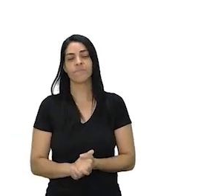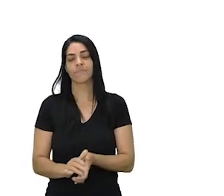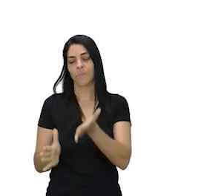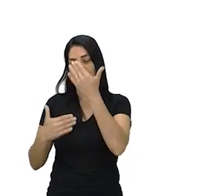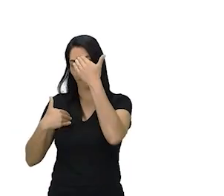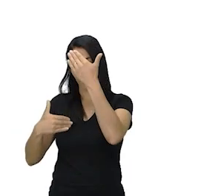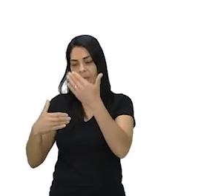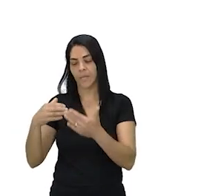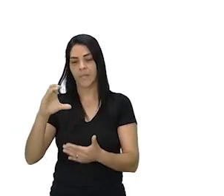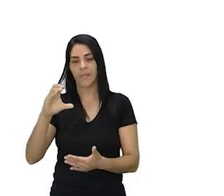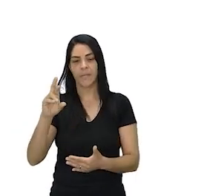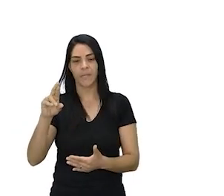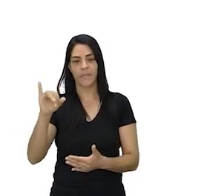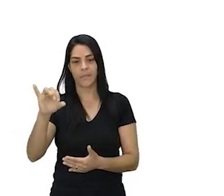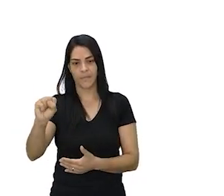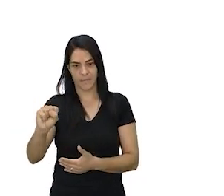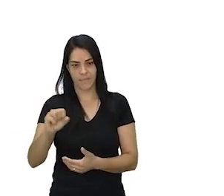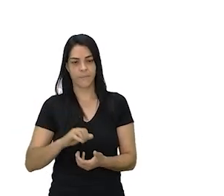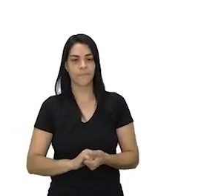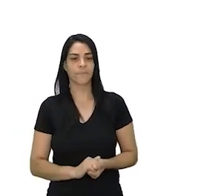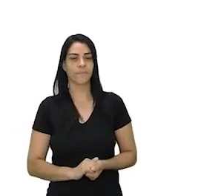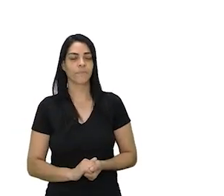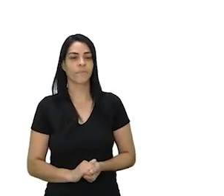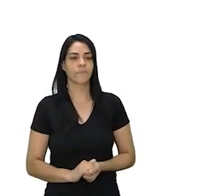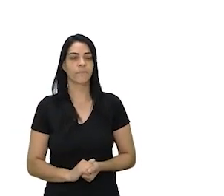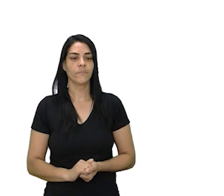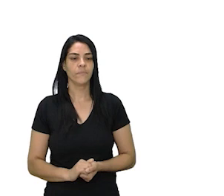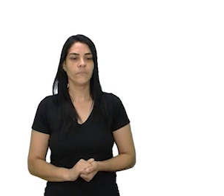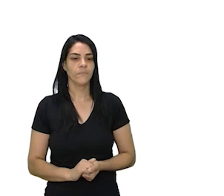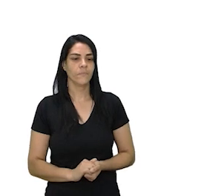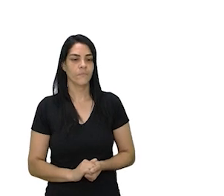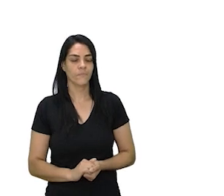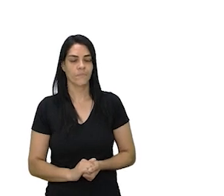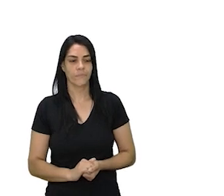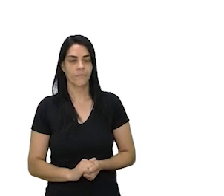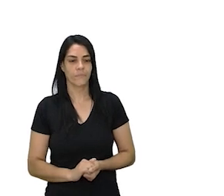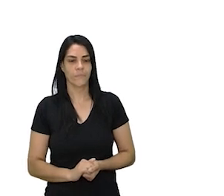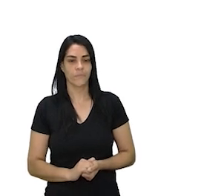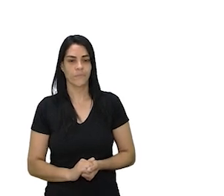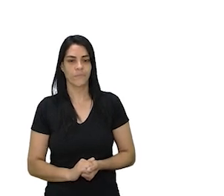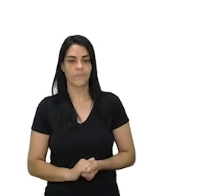Obrigada, Cris.